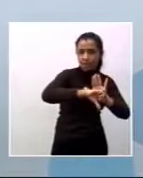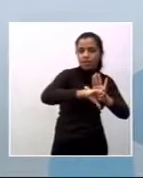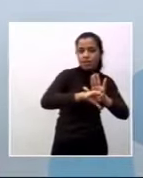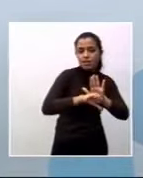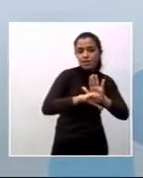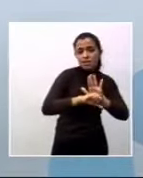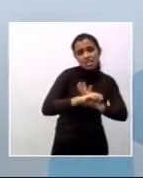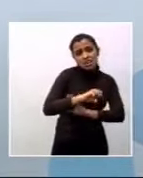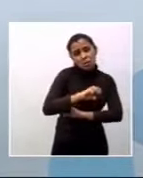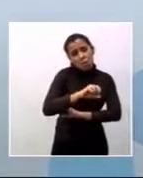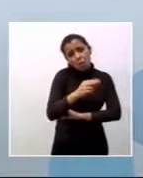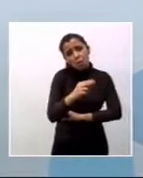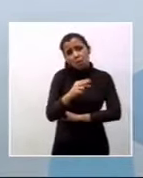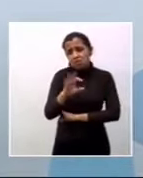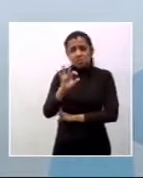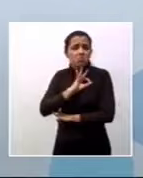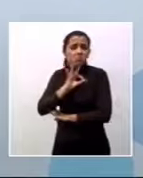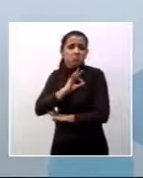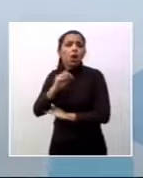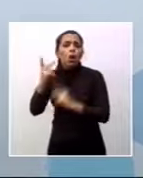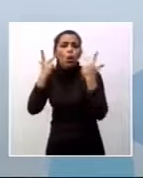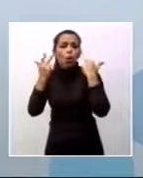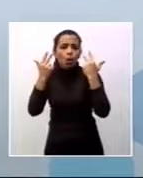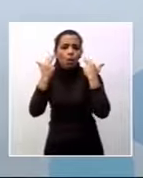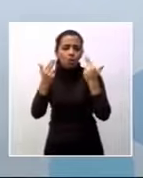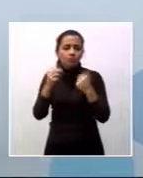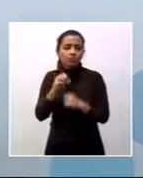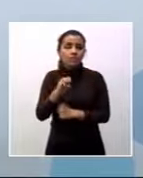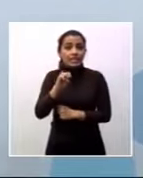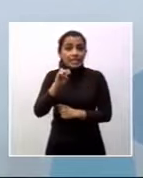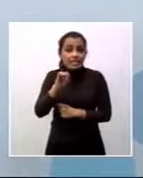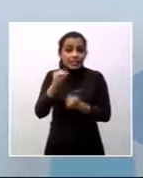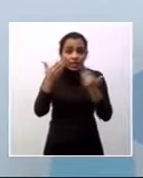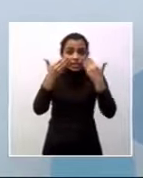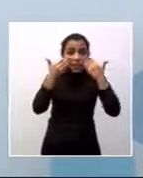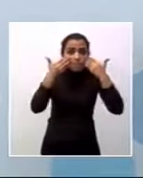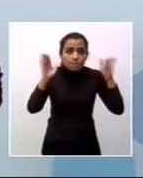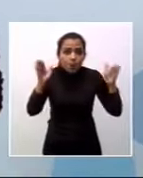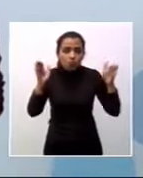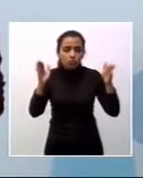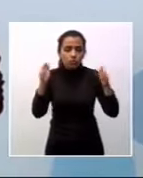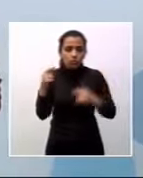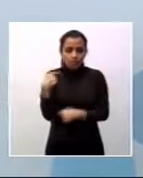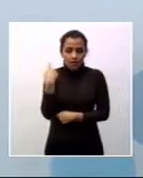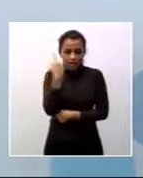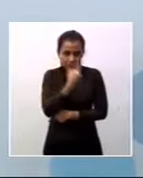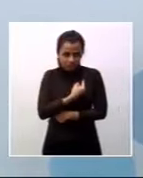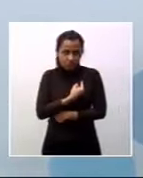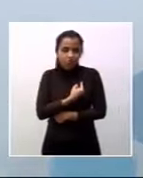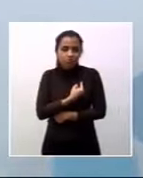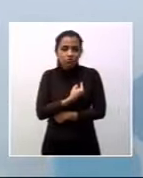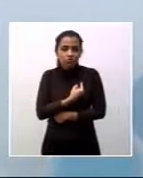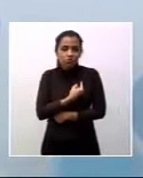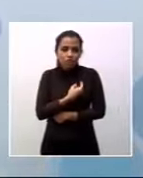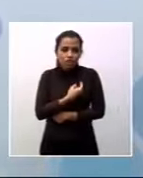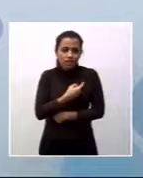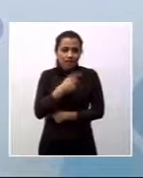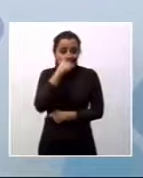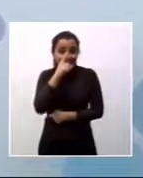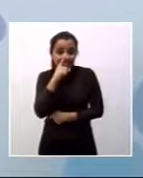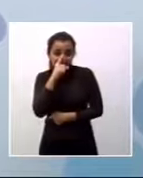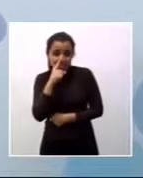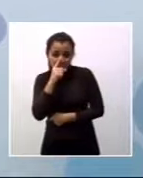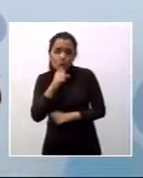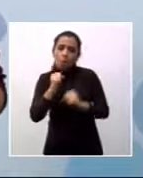cidade se não se liga você comum aí quando expõe a nossa imagem e coloca nossa imagem risco isso